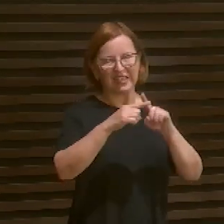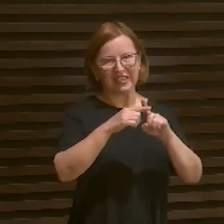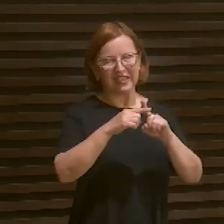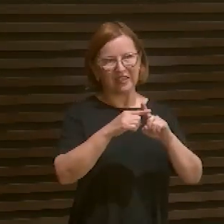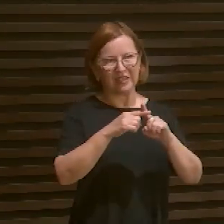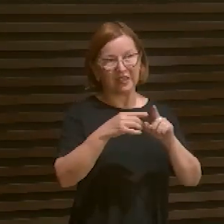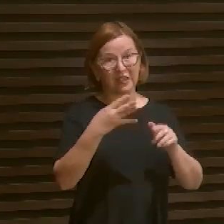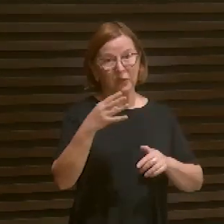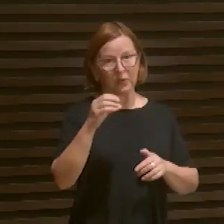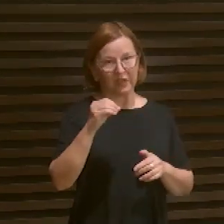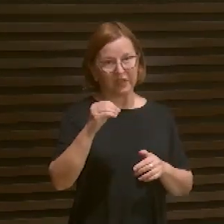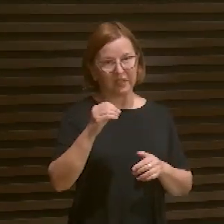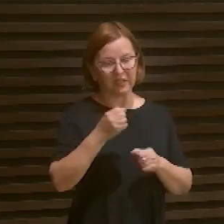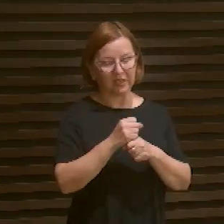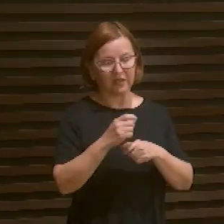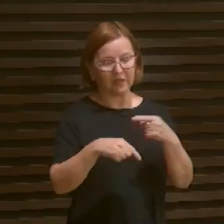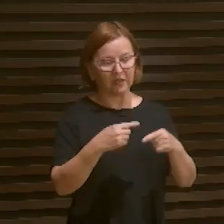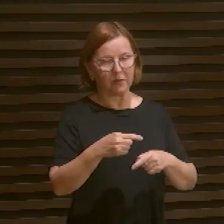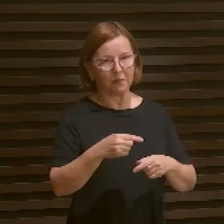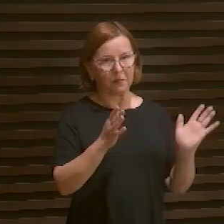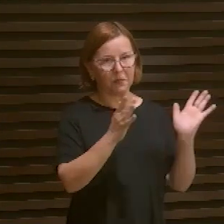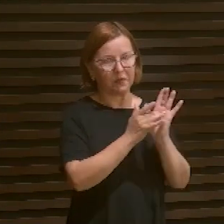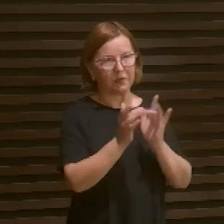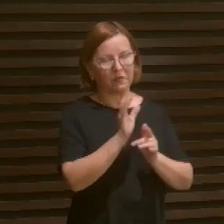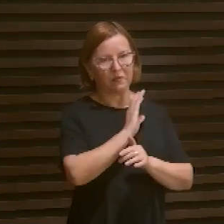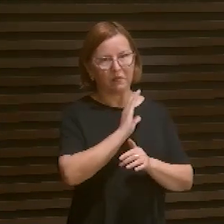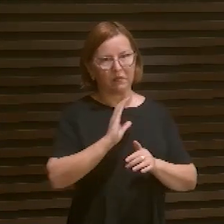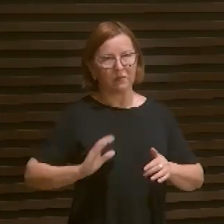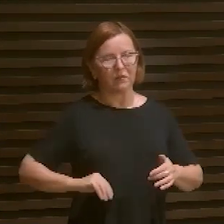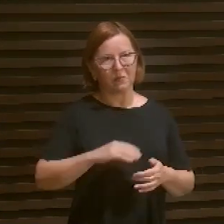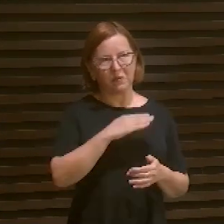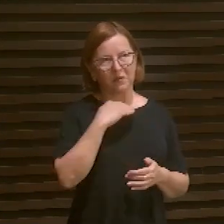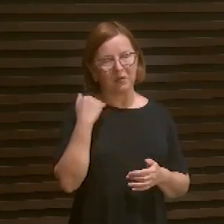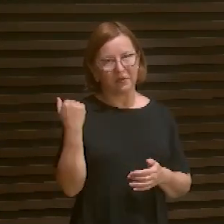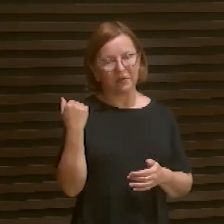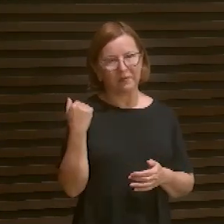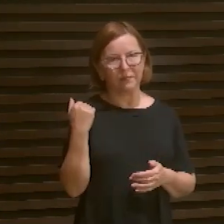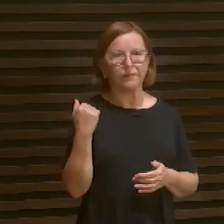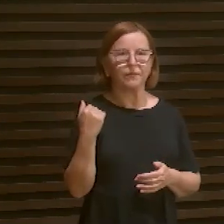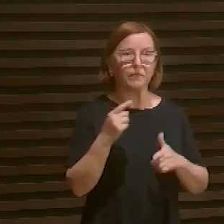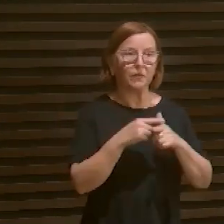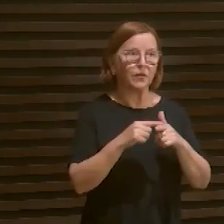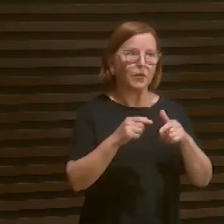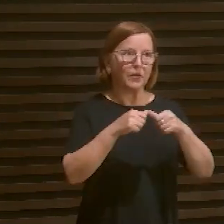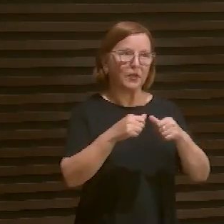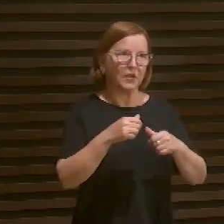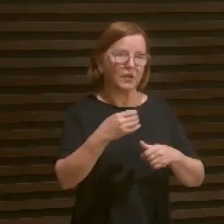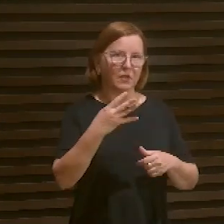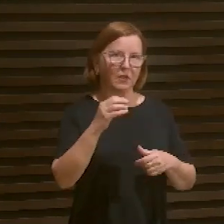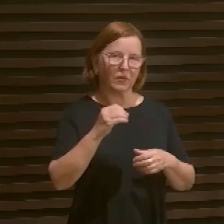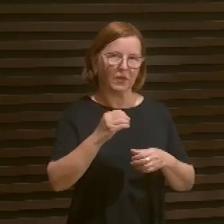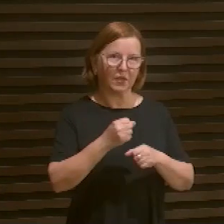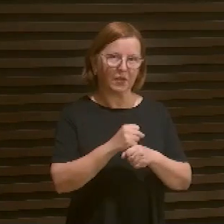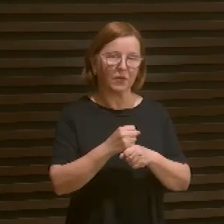anos depois da morte de Cristo, e é muito, muito emblemático esses 40 anos, porque o povo de Israel ficou